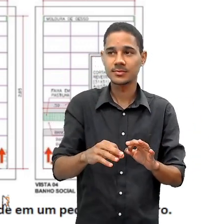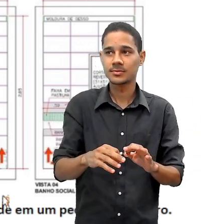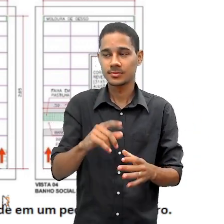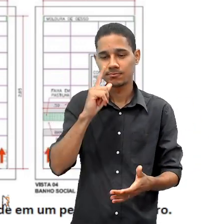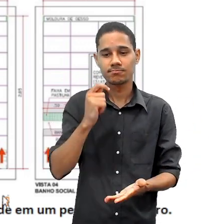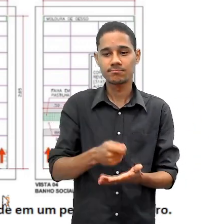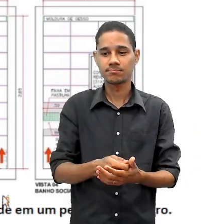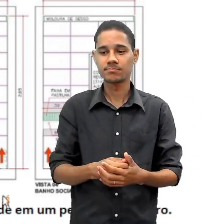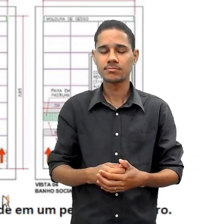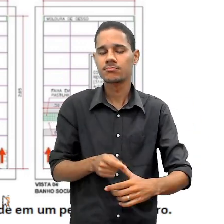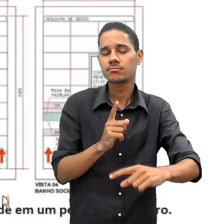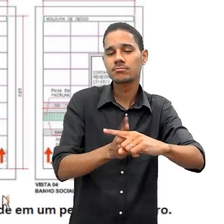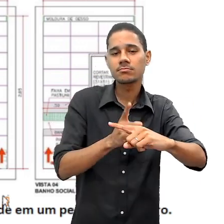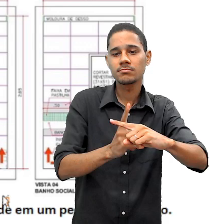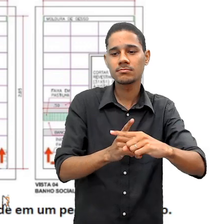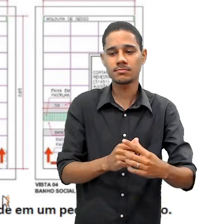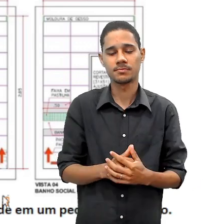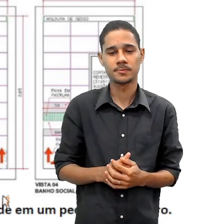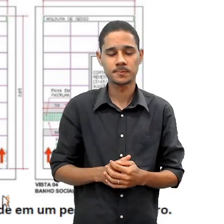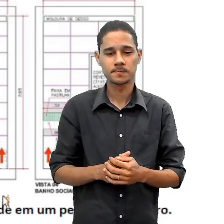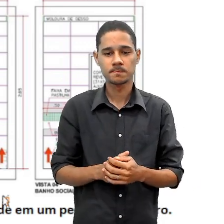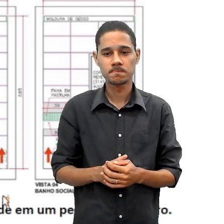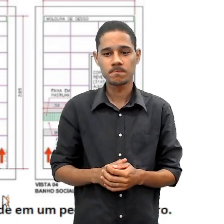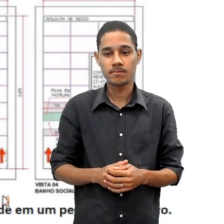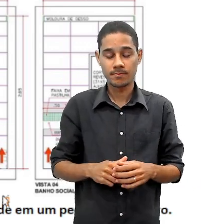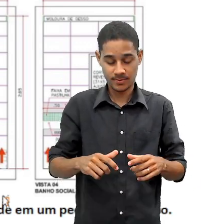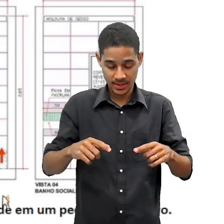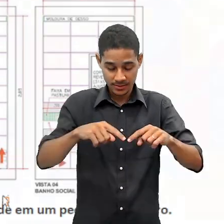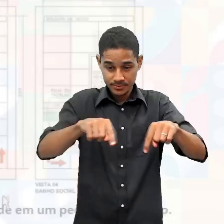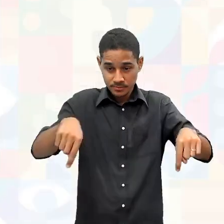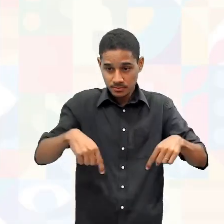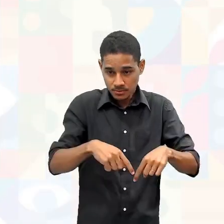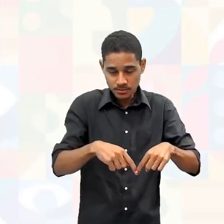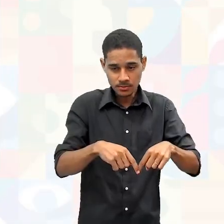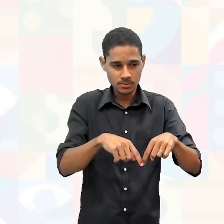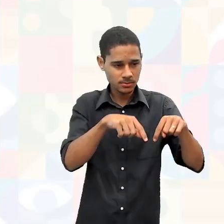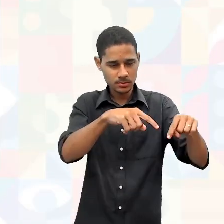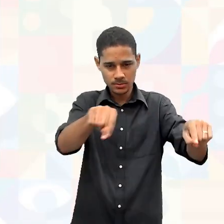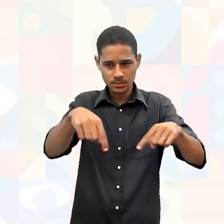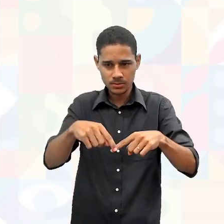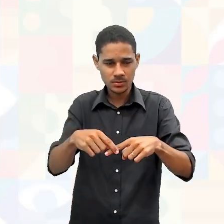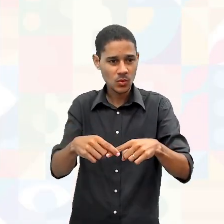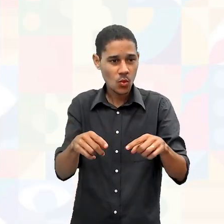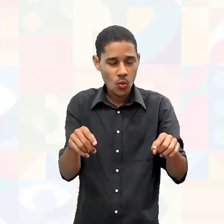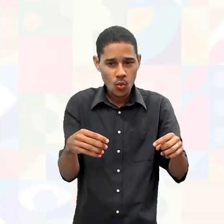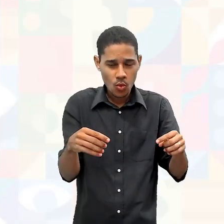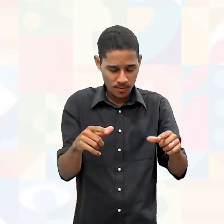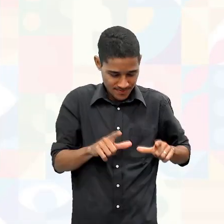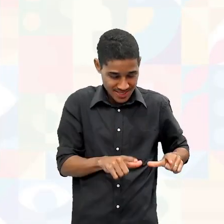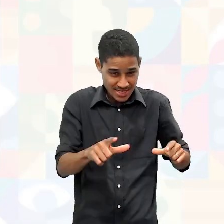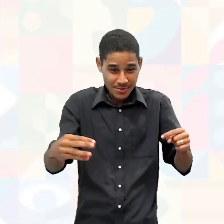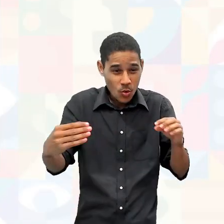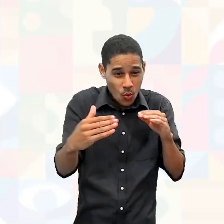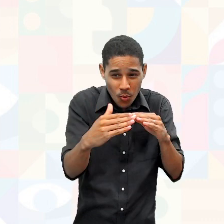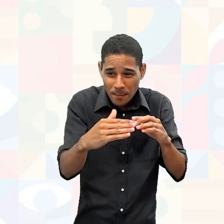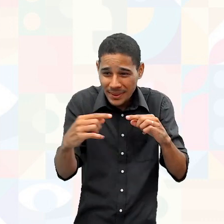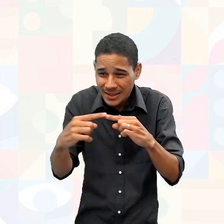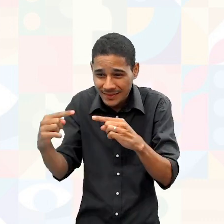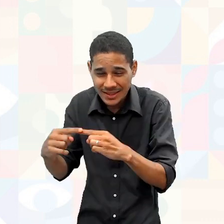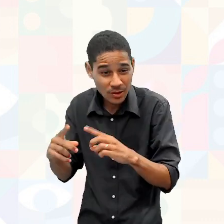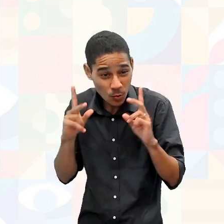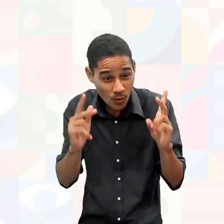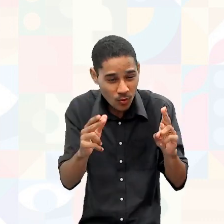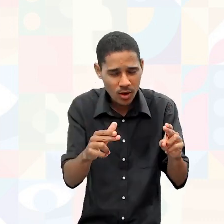Porque quase nunca o tamanho dos espaços vai coincidir com as peças de cerâmica ou porcelanato ou de